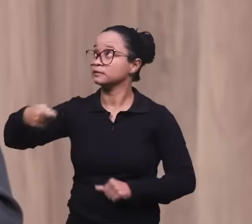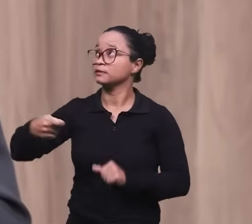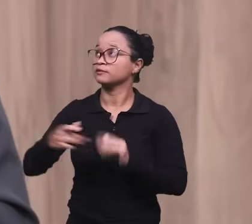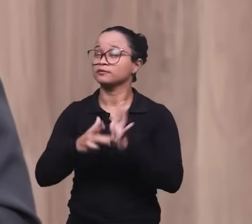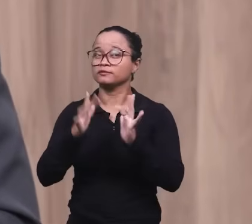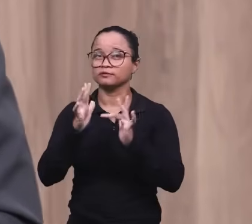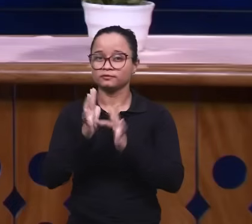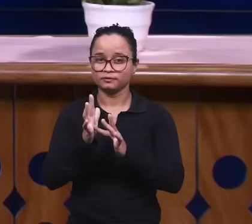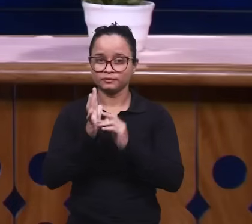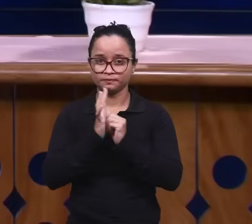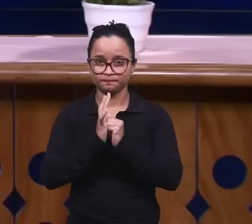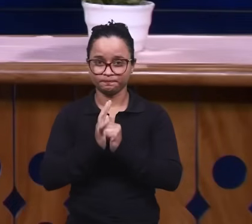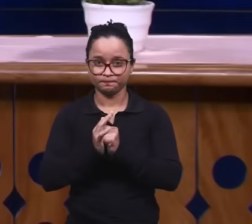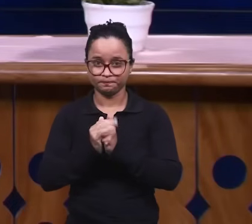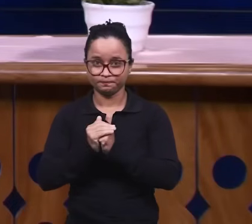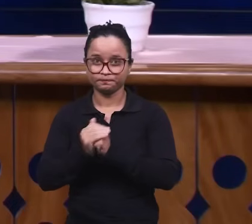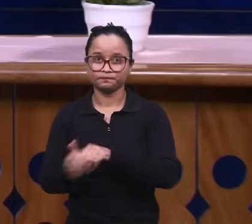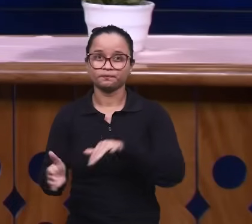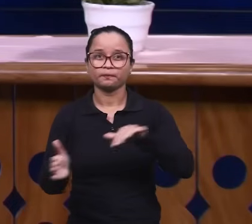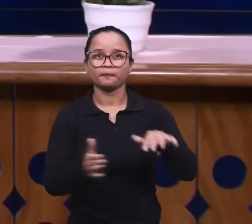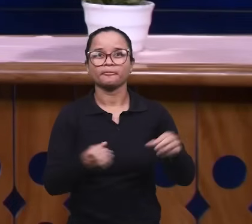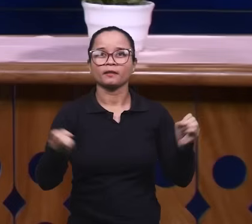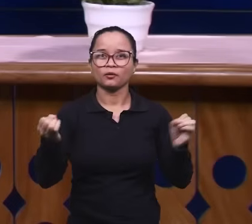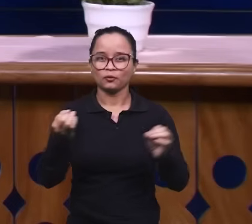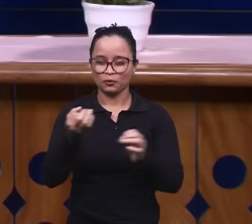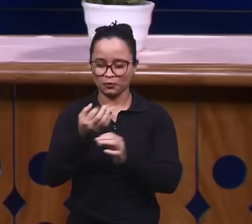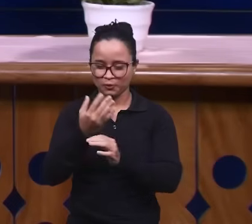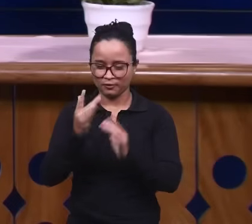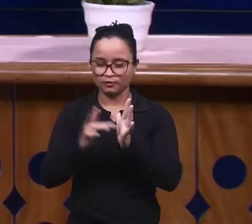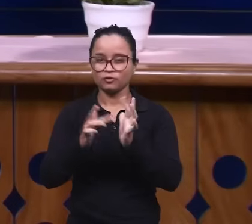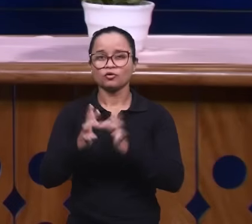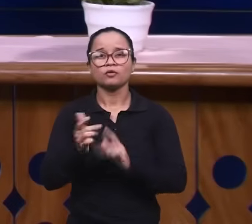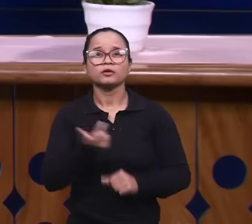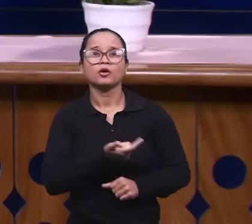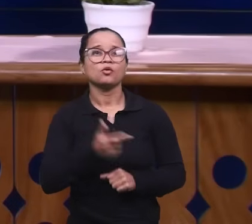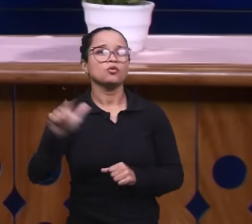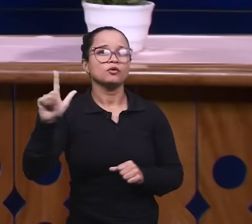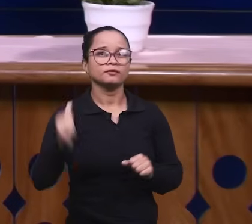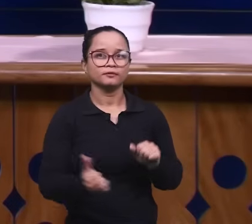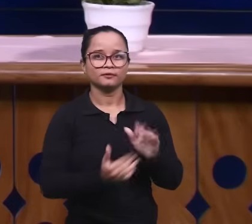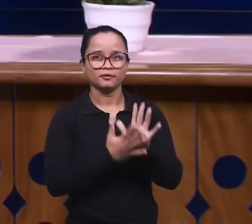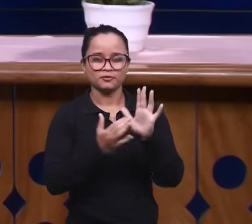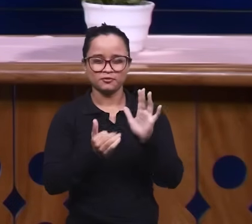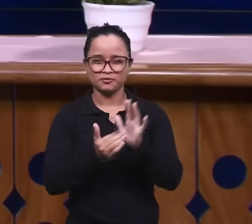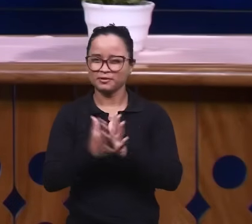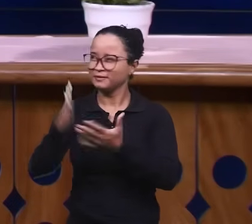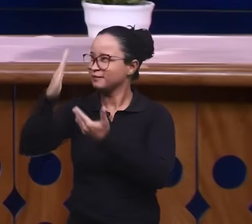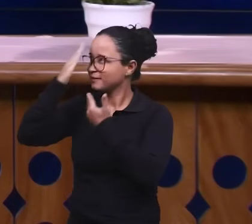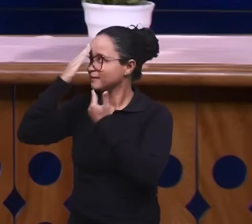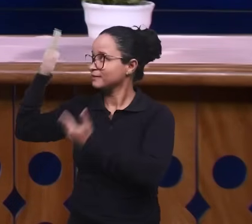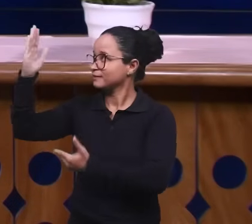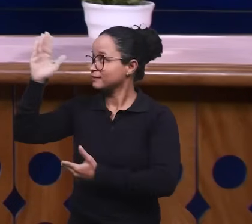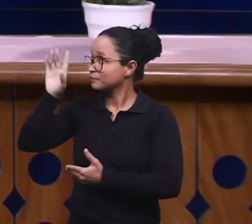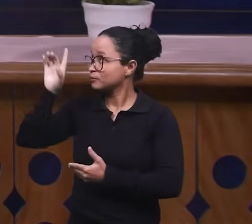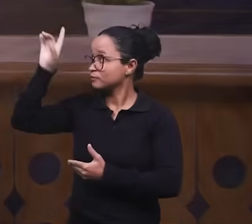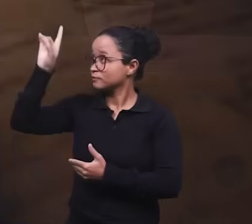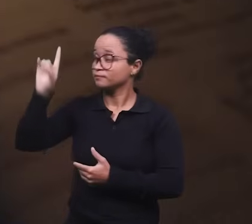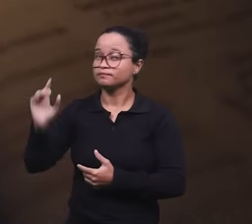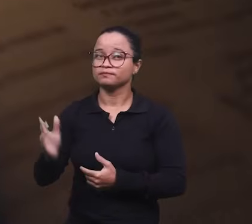Senhor Jesus. Glória a Jesus. Estaremos ainda cantando mais um louvor de glorificação ao nosso